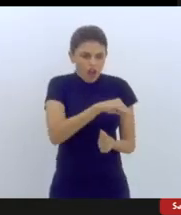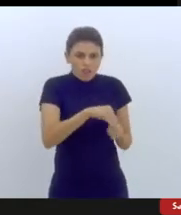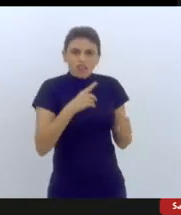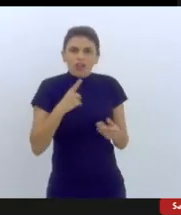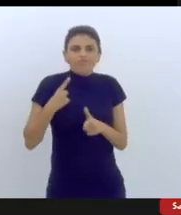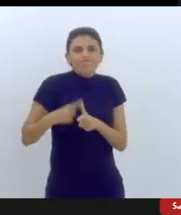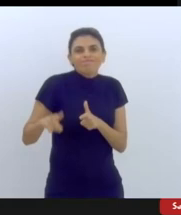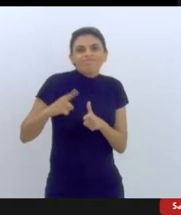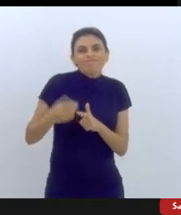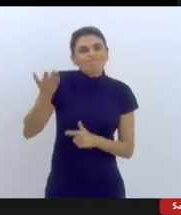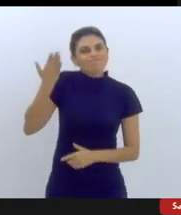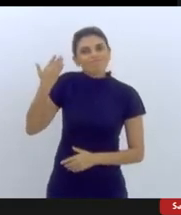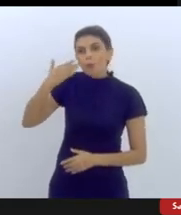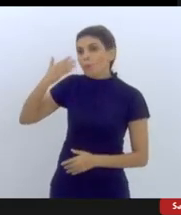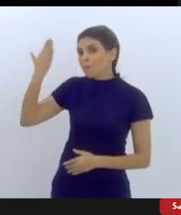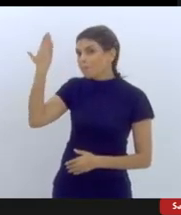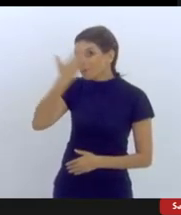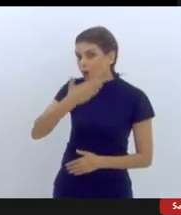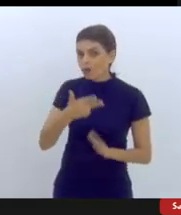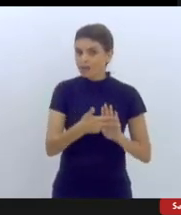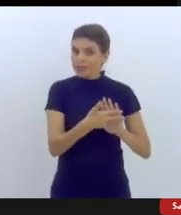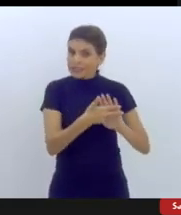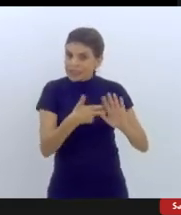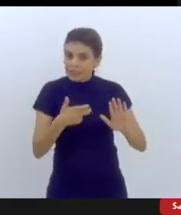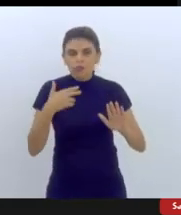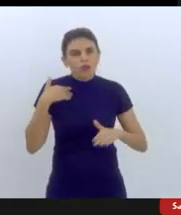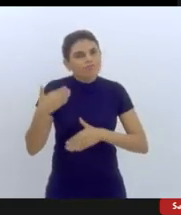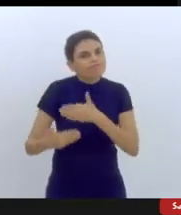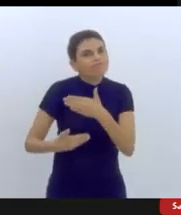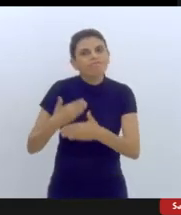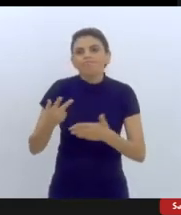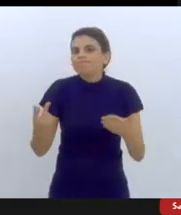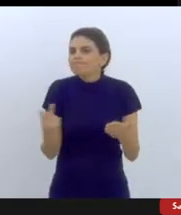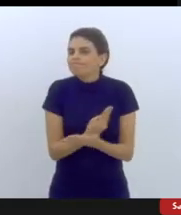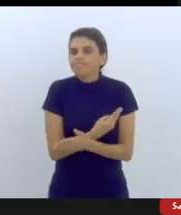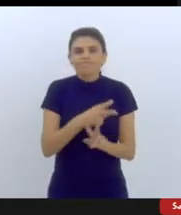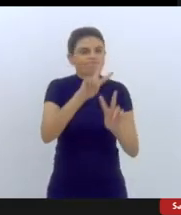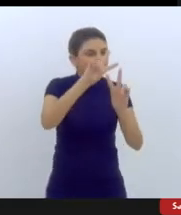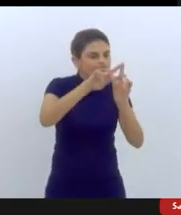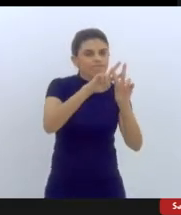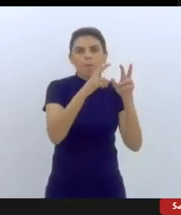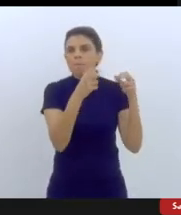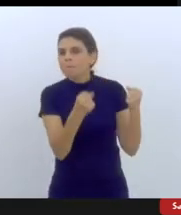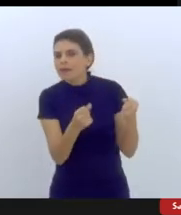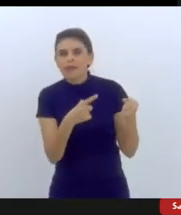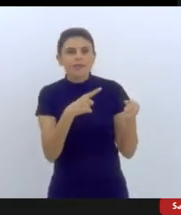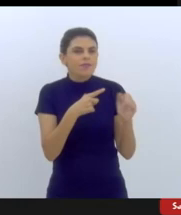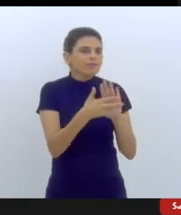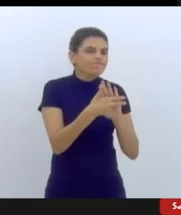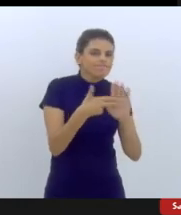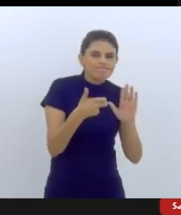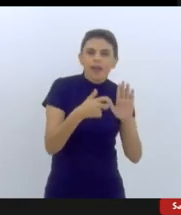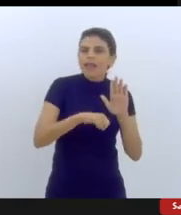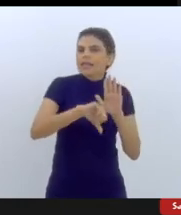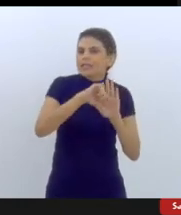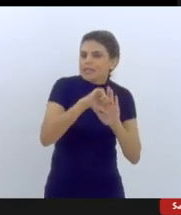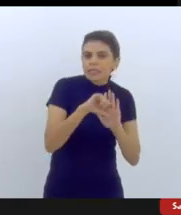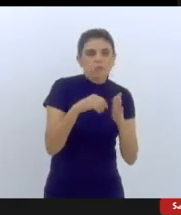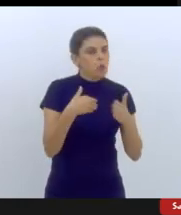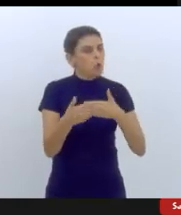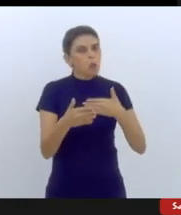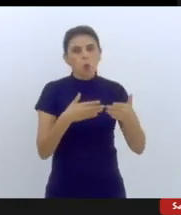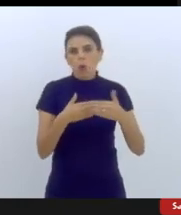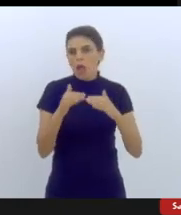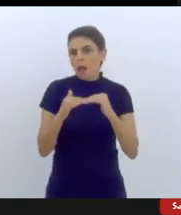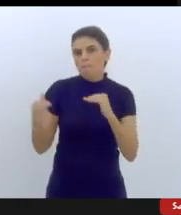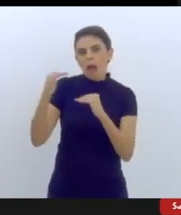de crimes constatados, já passaram pelo sistema penitenciário envolvendo crimes, seja de qualquer